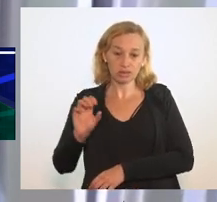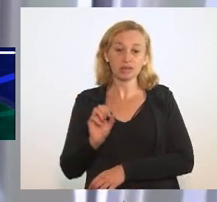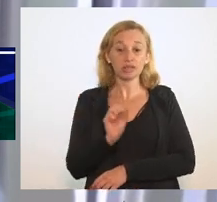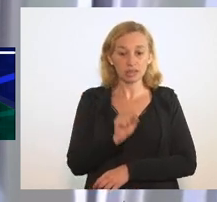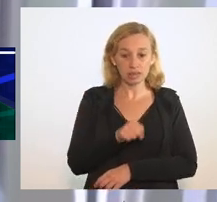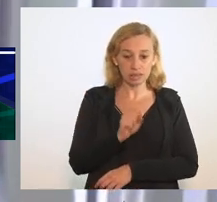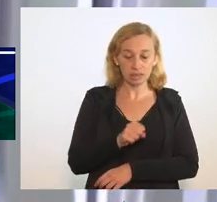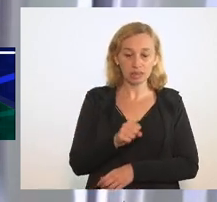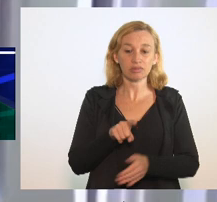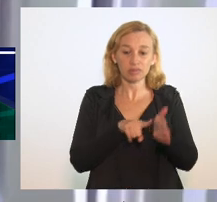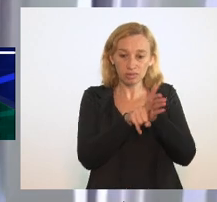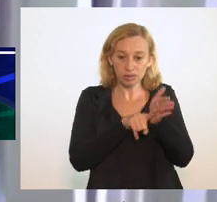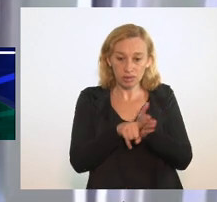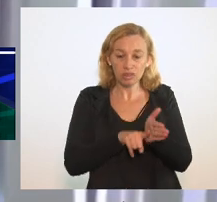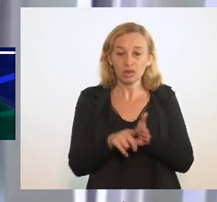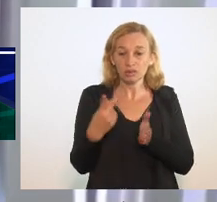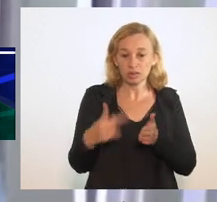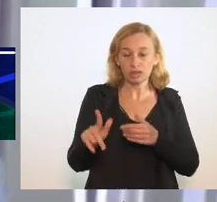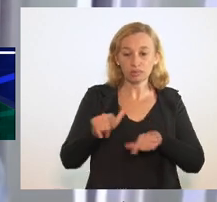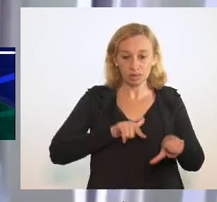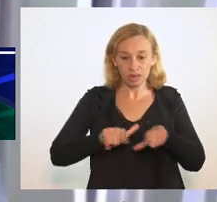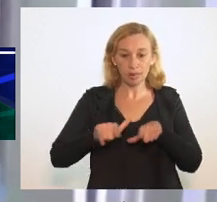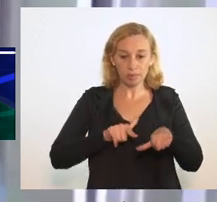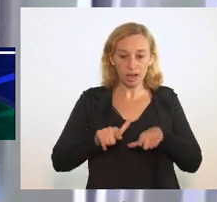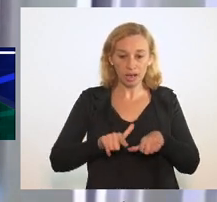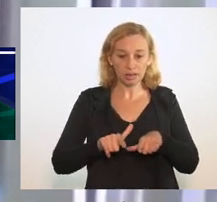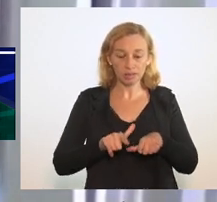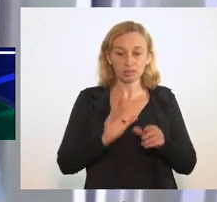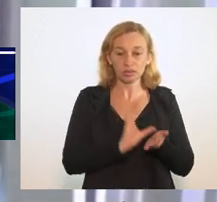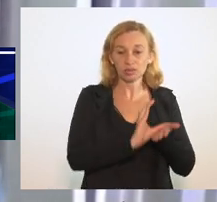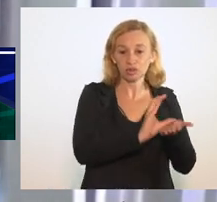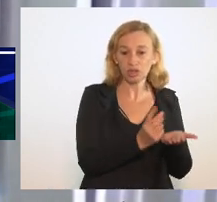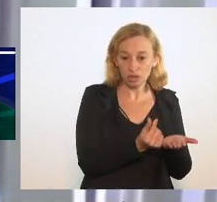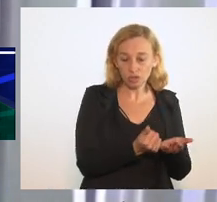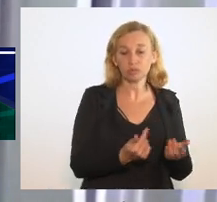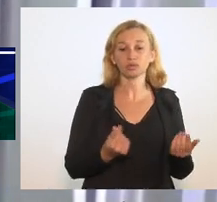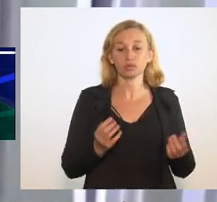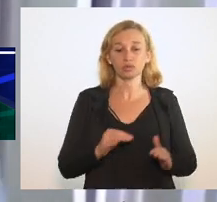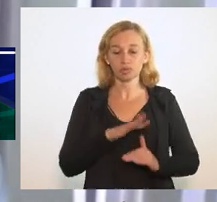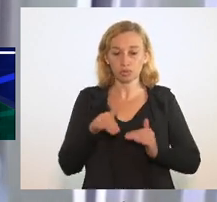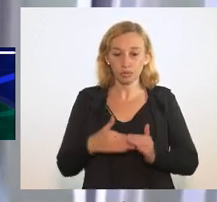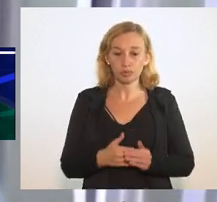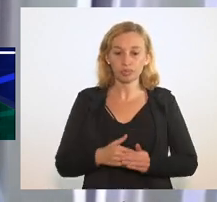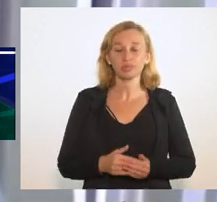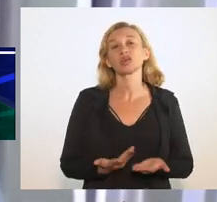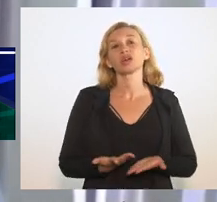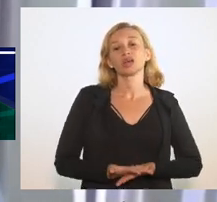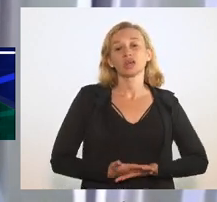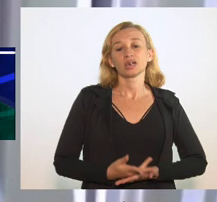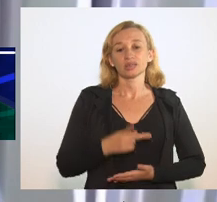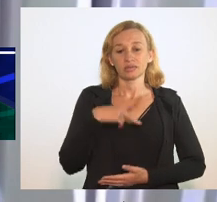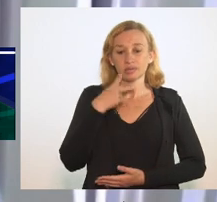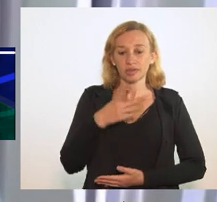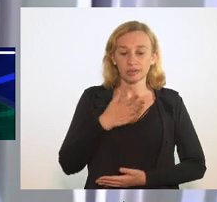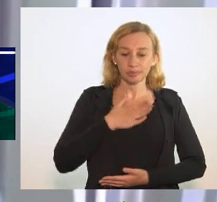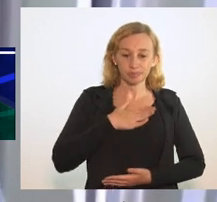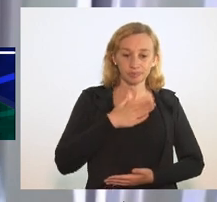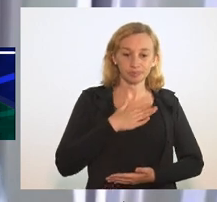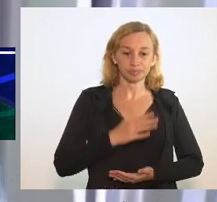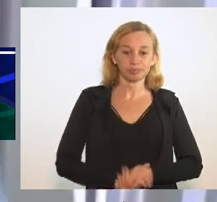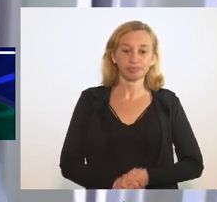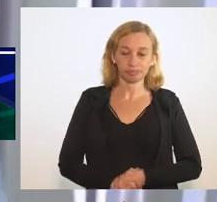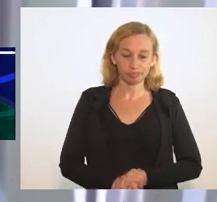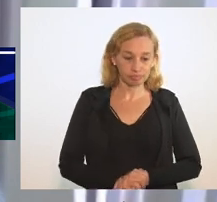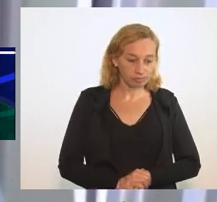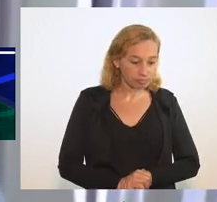né, fiscalização, sim, desses recursos e dessas receitas. Então, feita essa breve contextualização, eu quero trazer